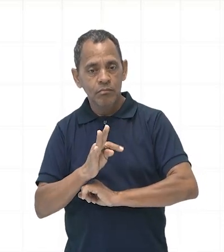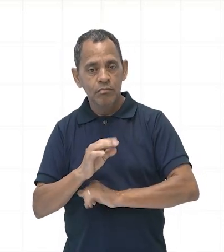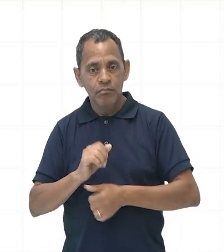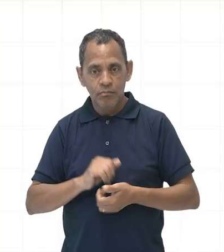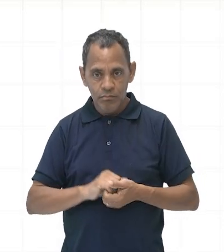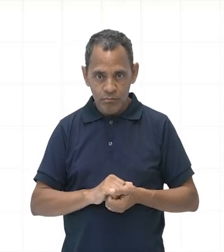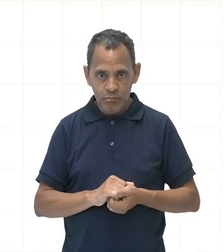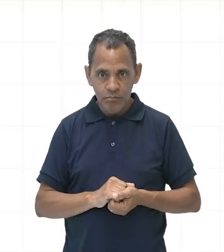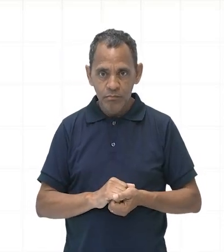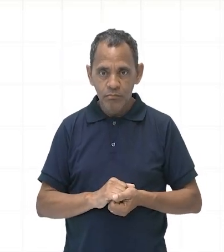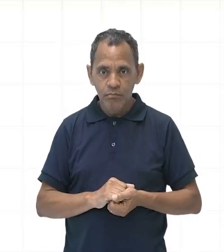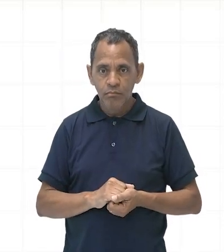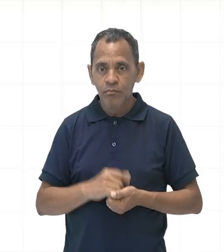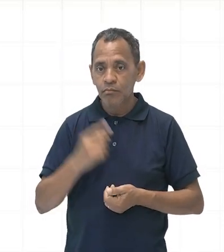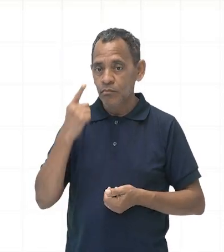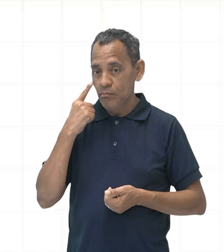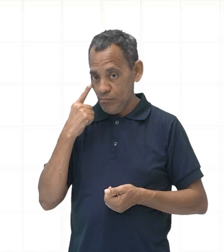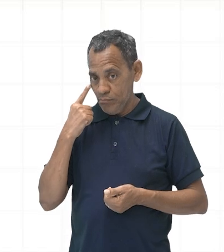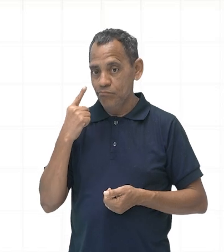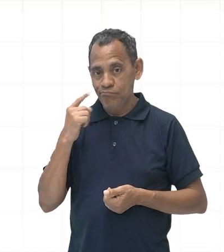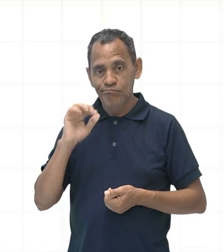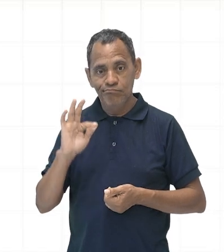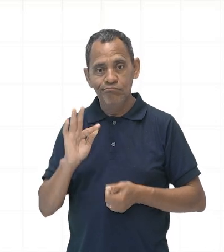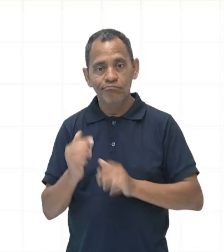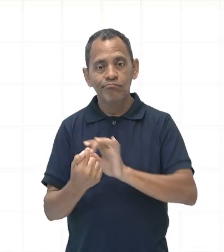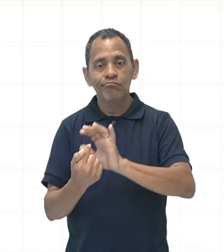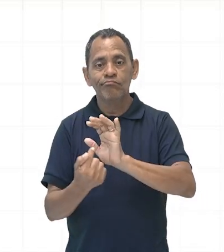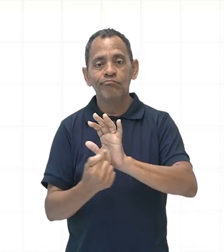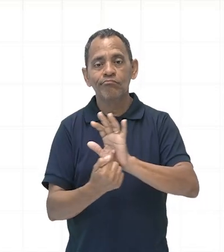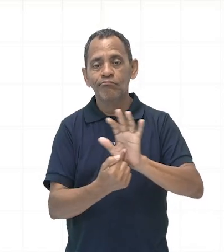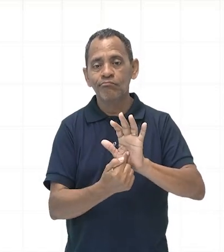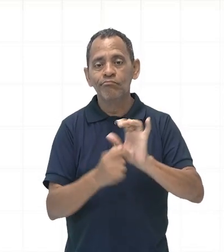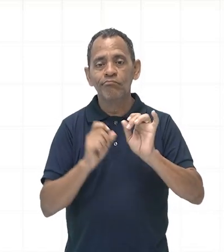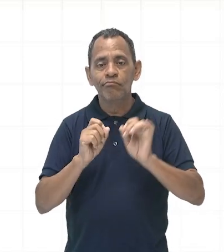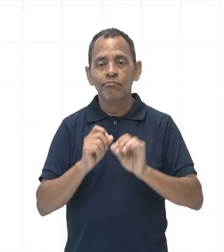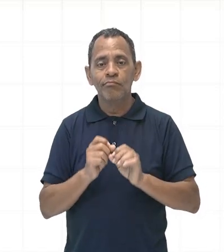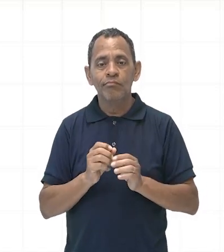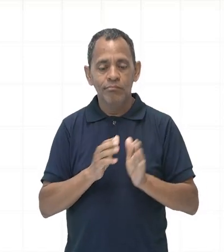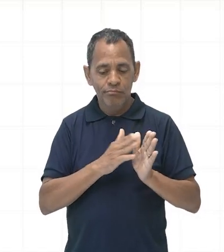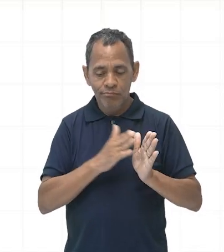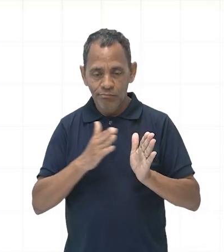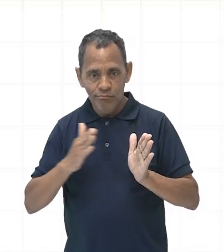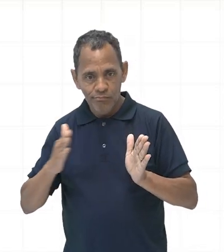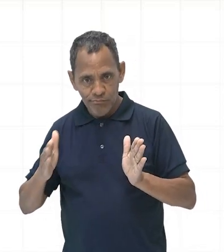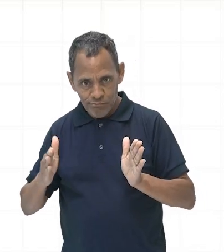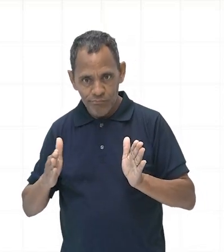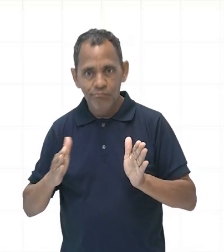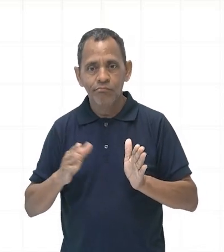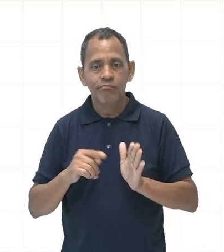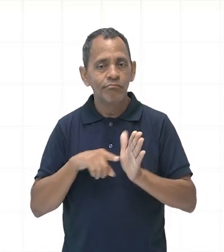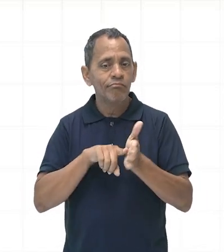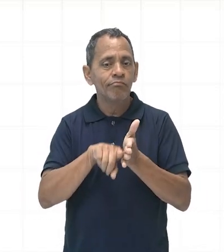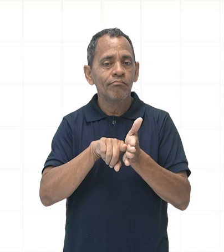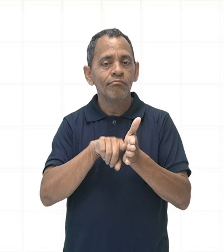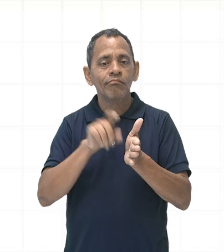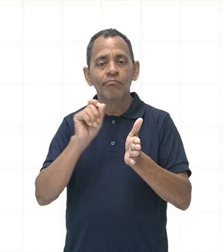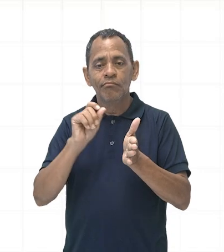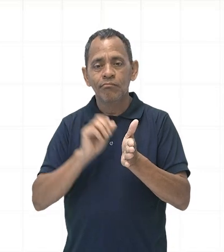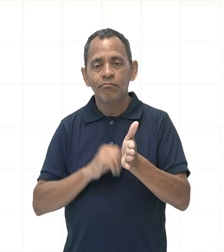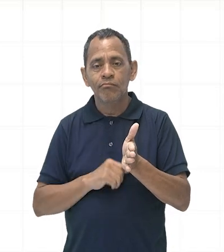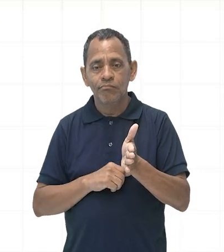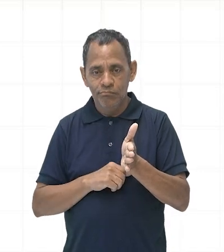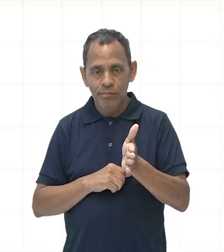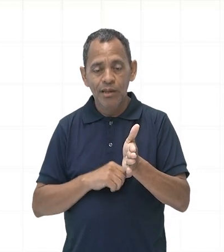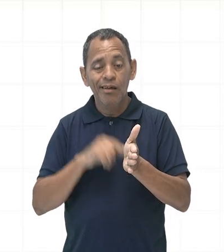nossa imagem das unidades de medida, a gente vai verificar que agora, olha